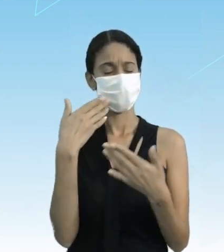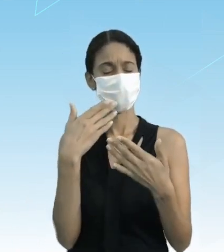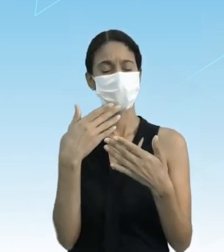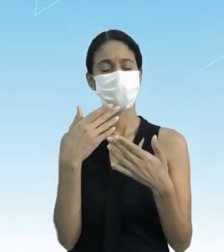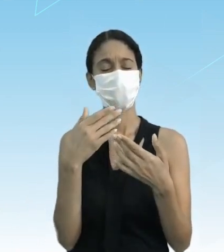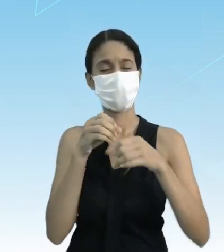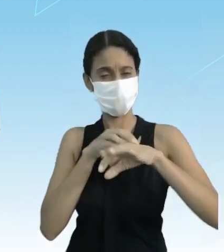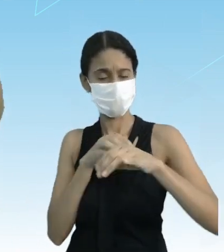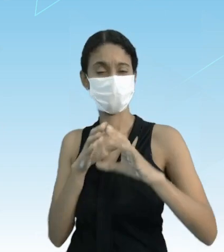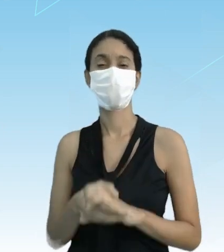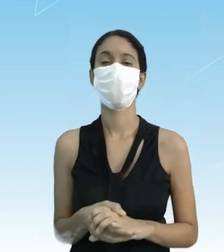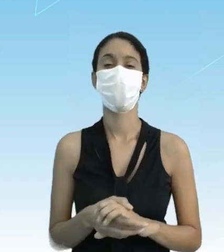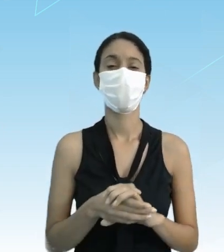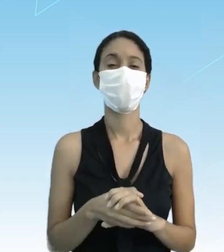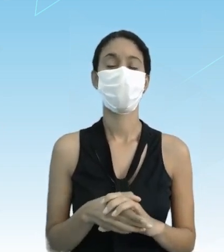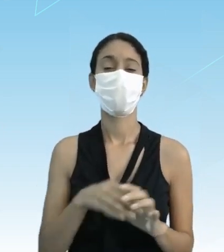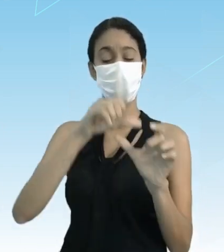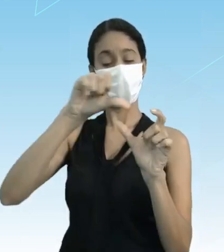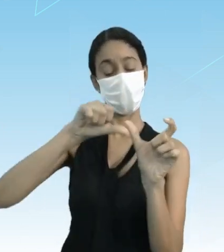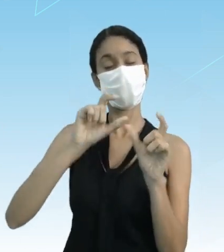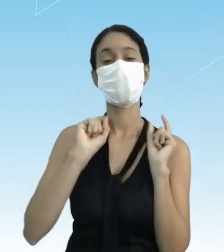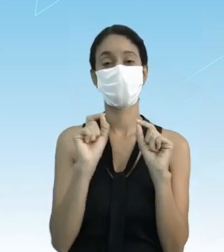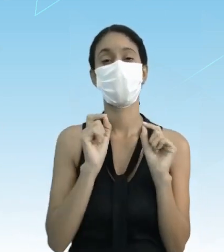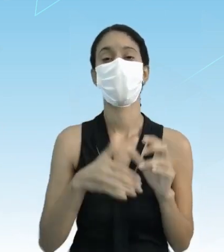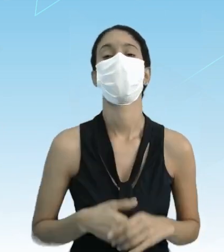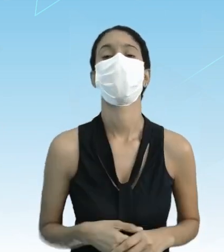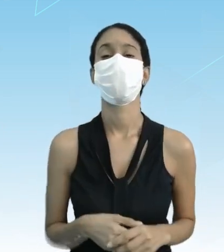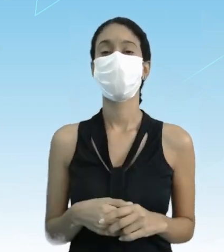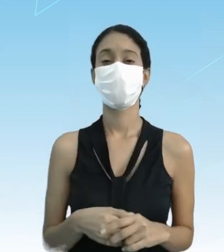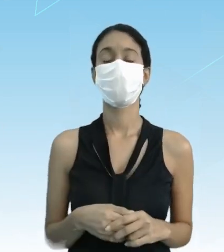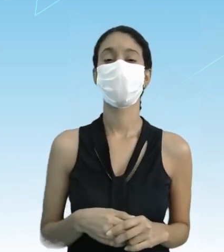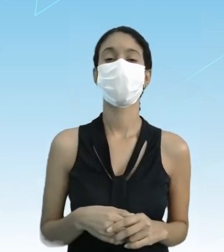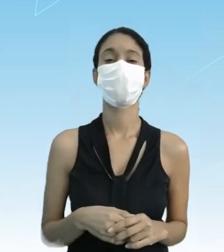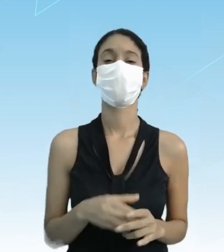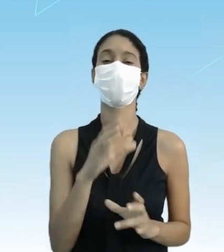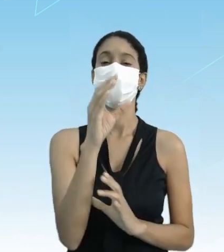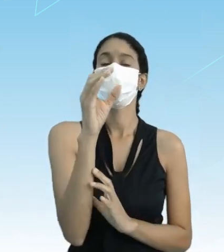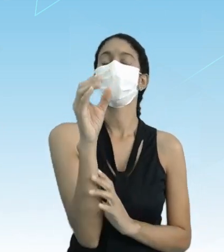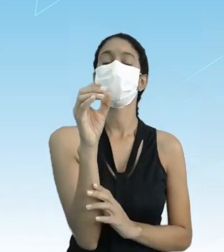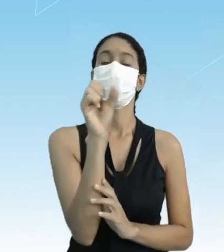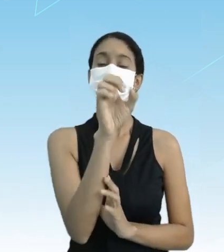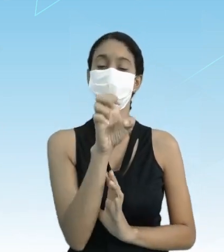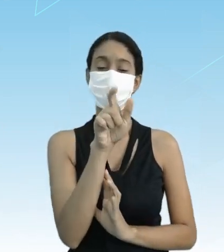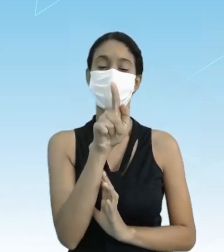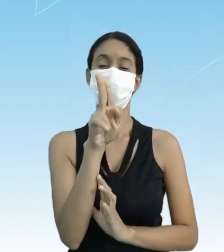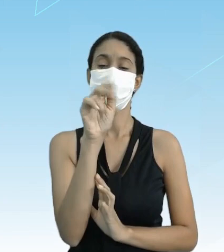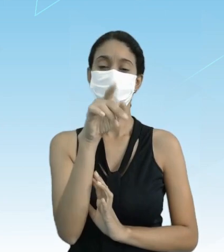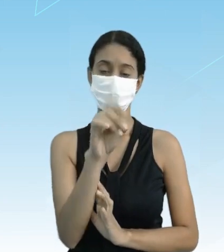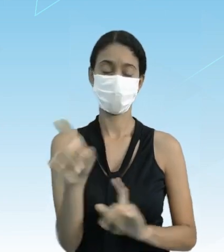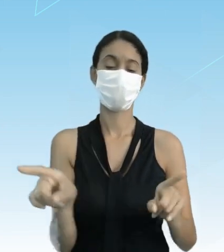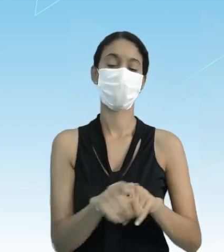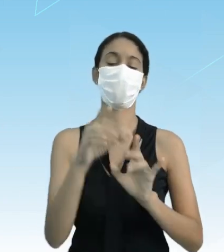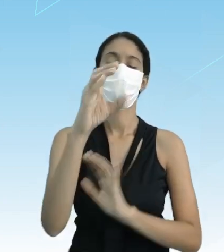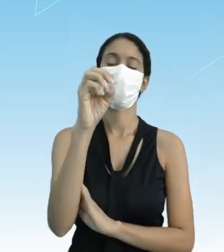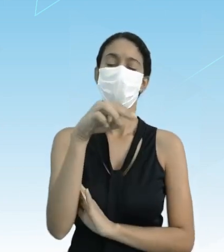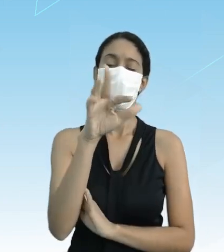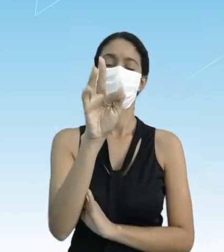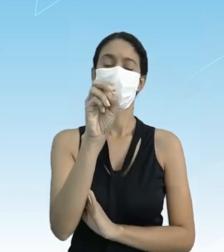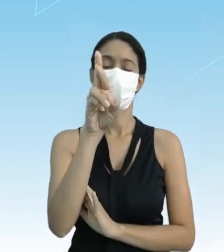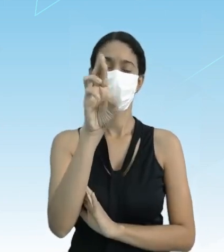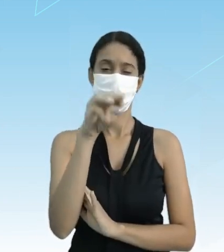conjunções, em especial as conjunções conformativas, segundo, conforme, consoante,